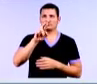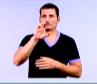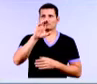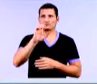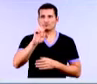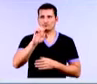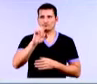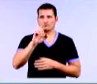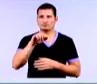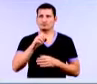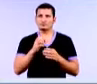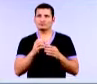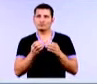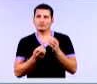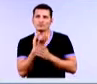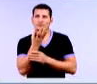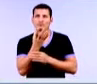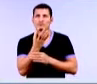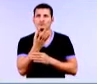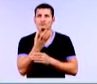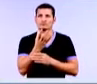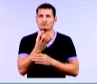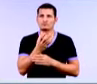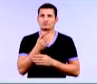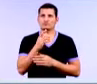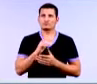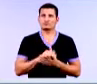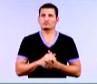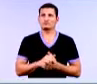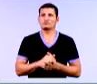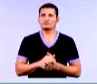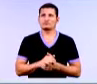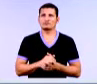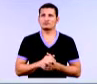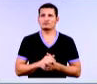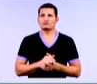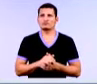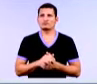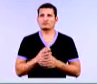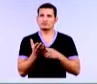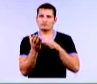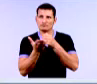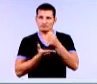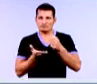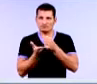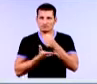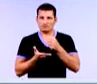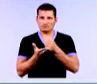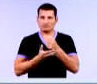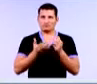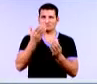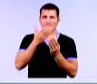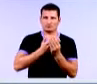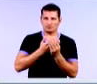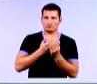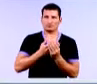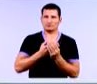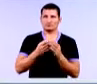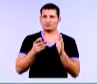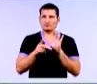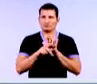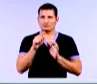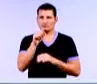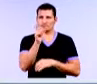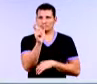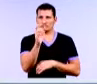significa origem. Bacana? Então, vai ser em outros termos, nós vamos ter basicamente o diretório de origem desta classe. Eu vou jogar